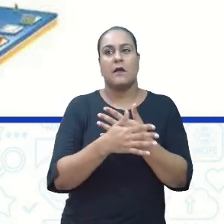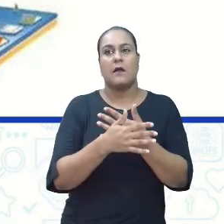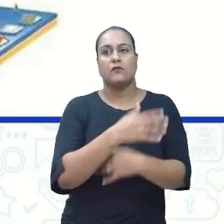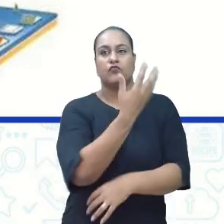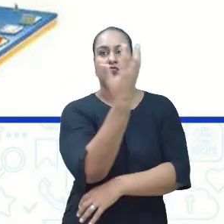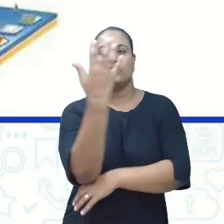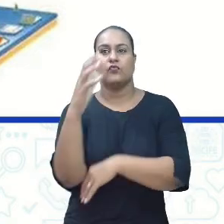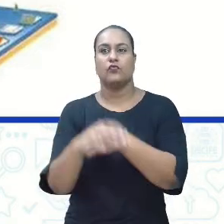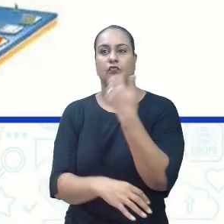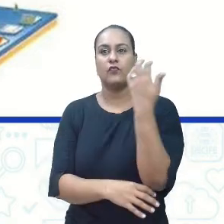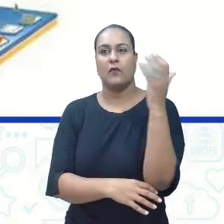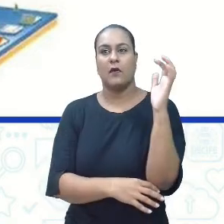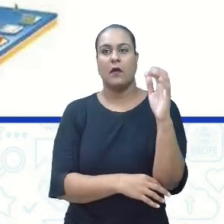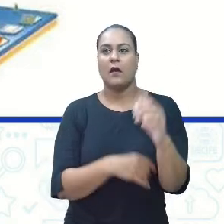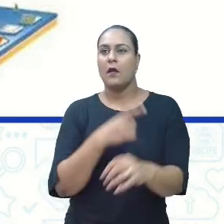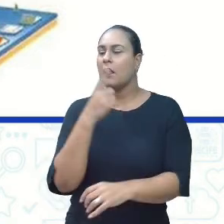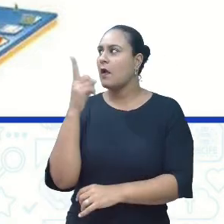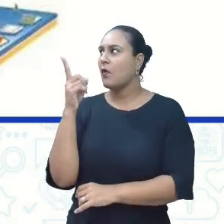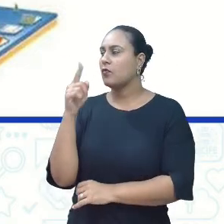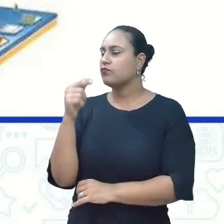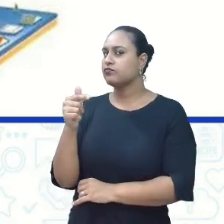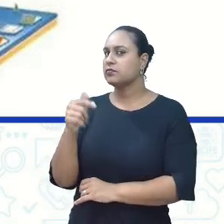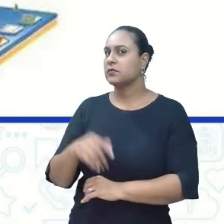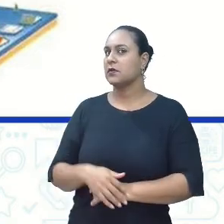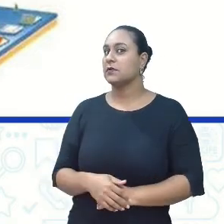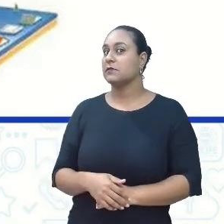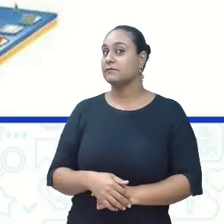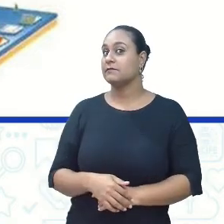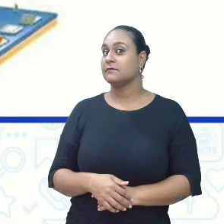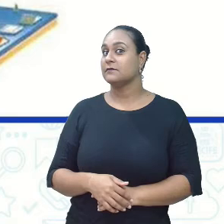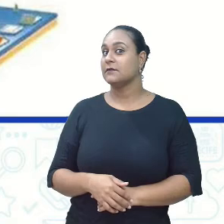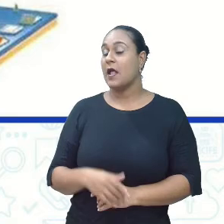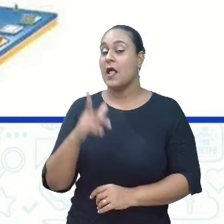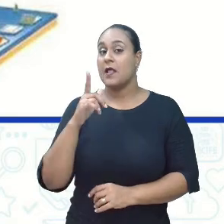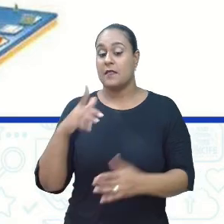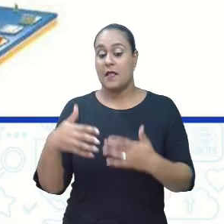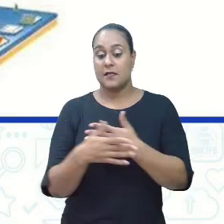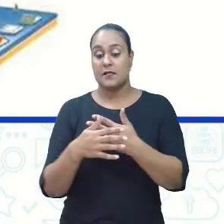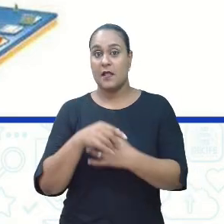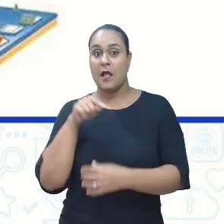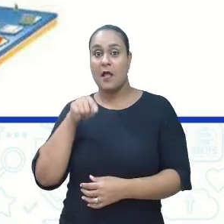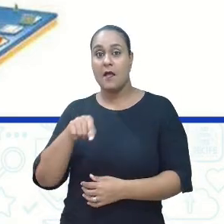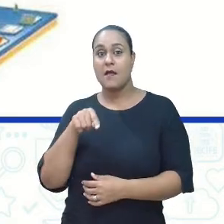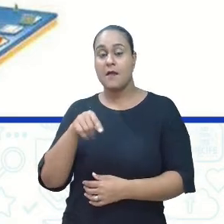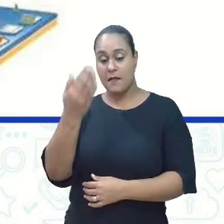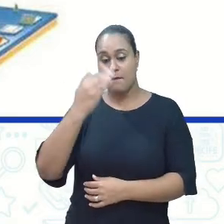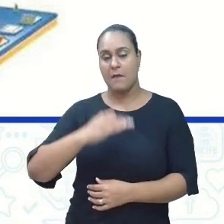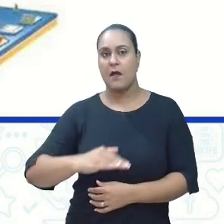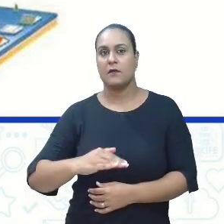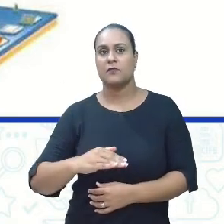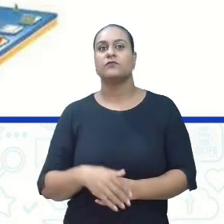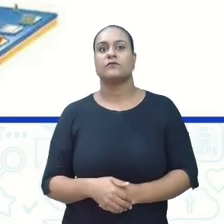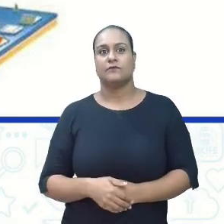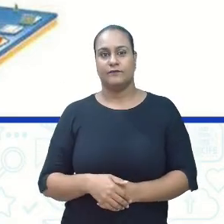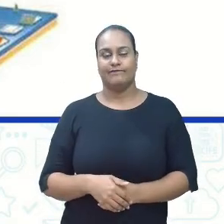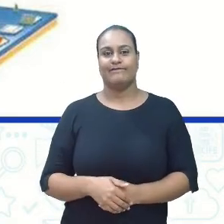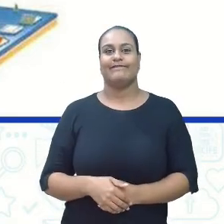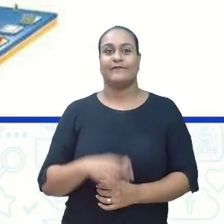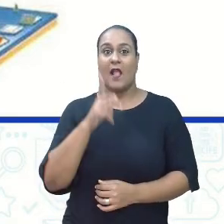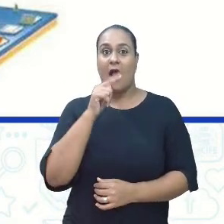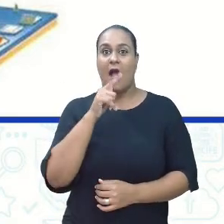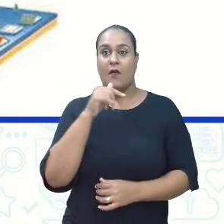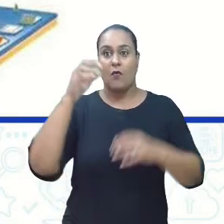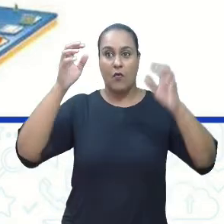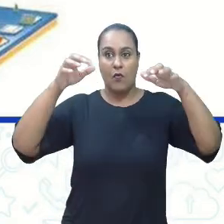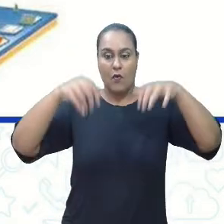a outra de baixo não. O que é que acontece quando chove na cidade de baixo, que não tem mais a área vegetal, ó, alaga as casas de